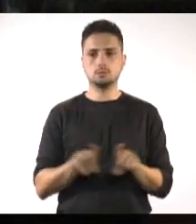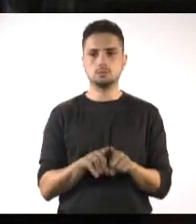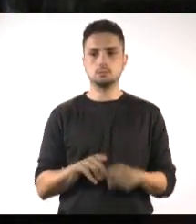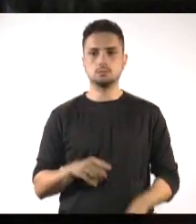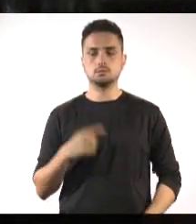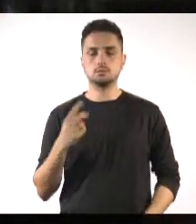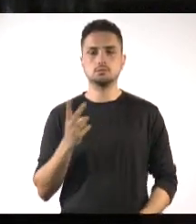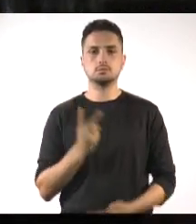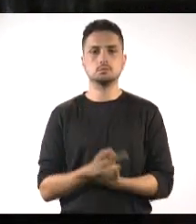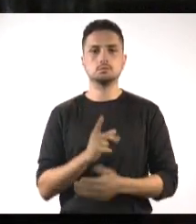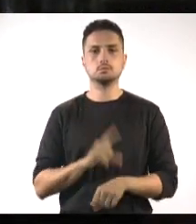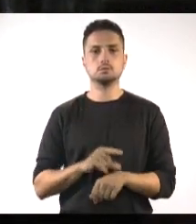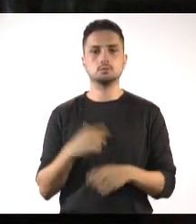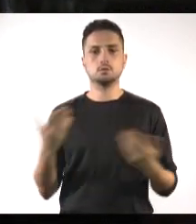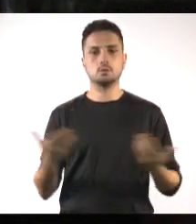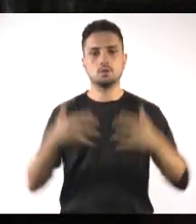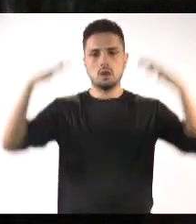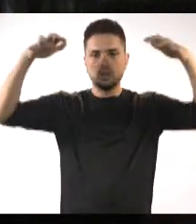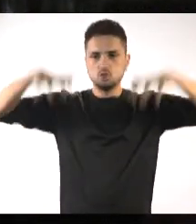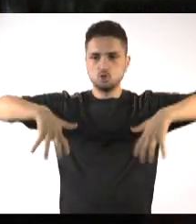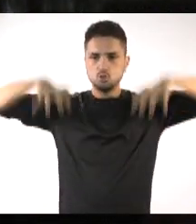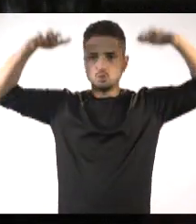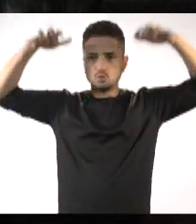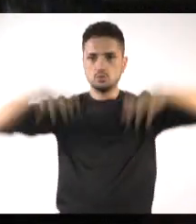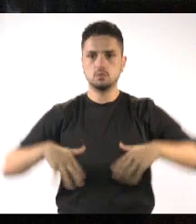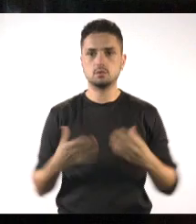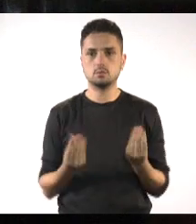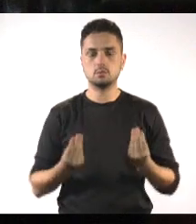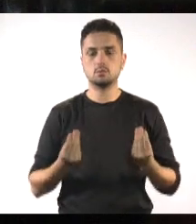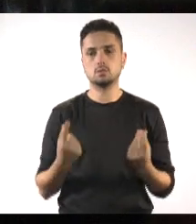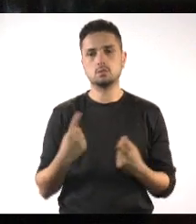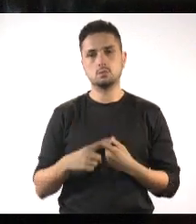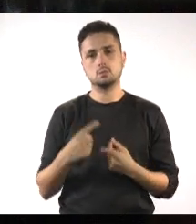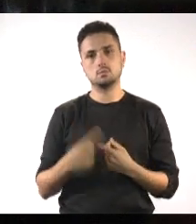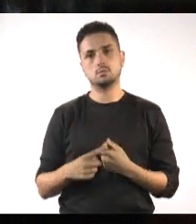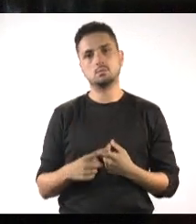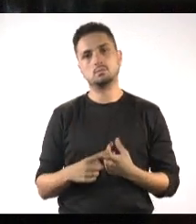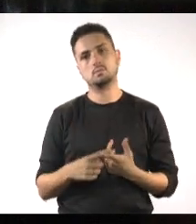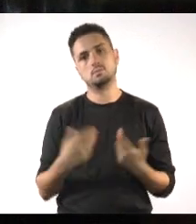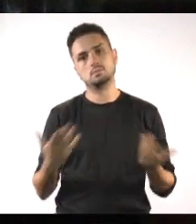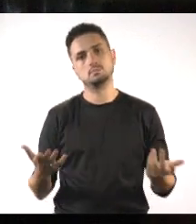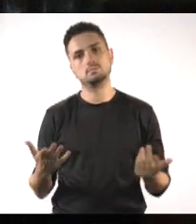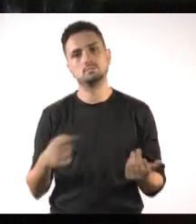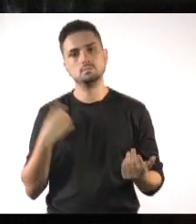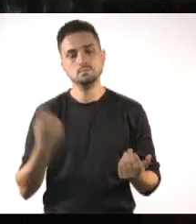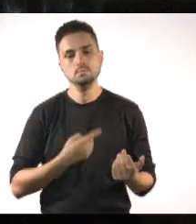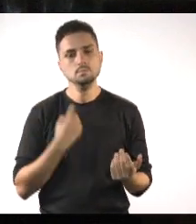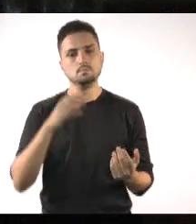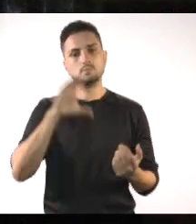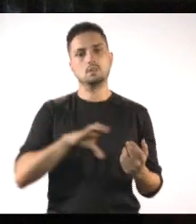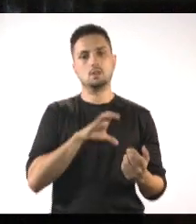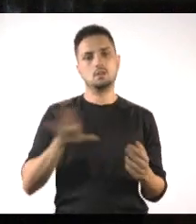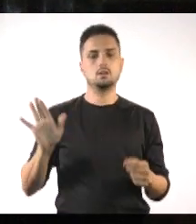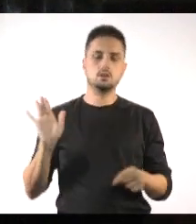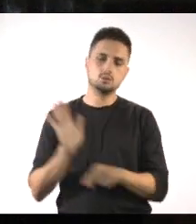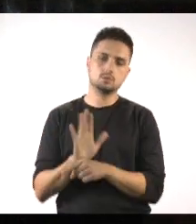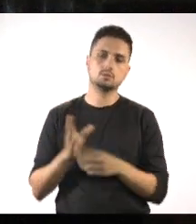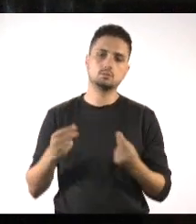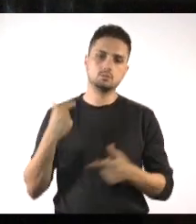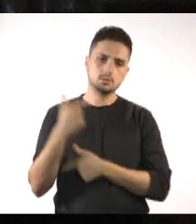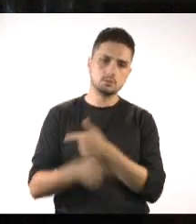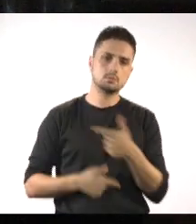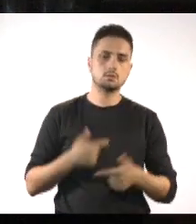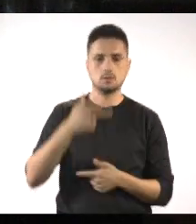estamos agora na época das enchentes, consequências, quando nossas paróquias estão trabalhando tanto com relação a tantas pessoas que ficaram sem